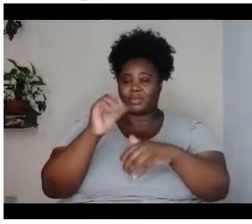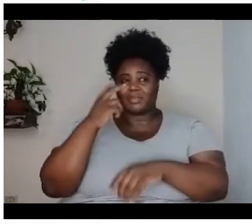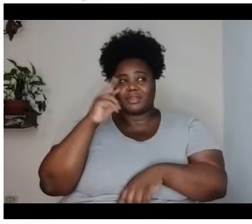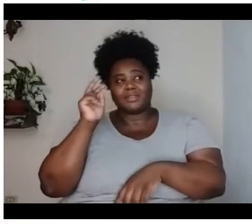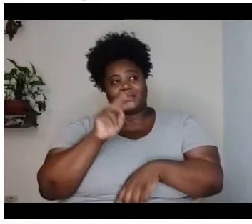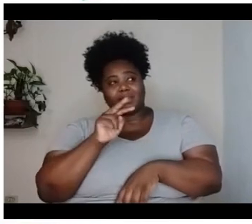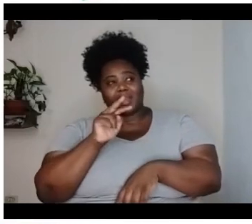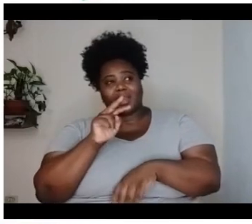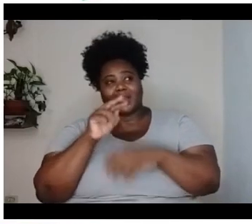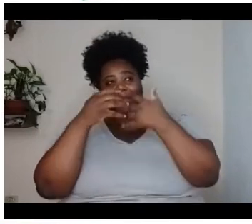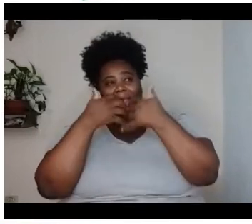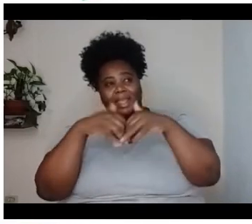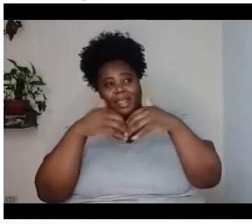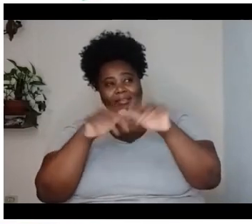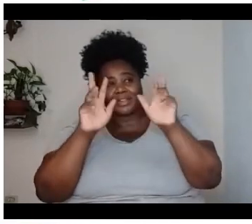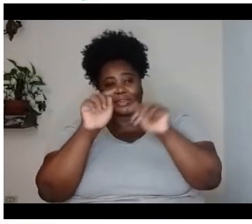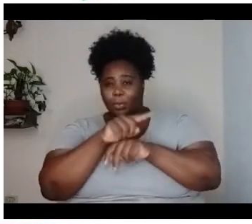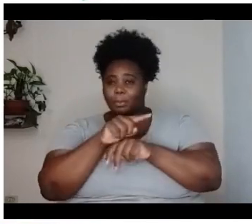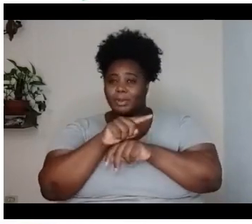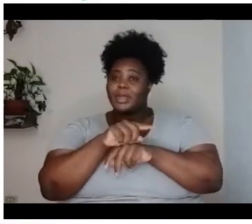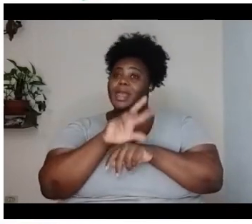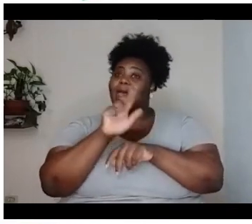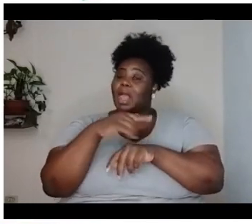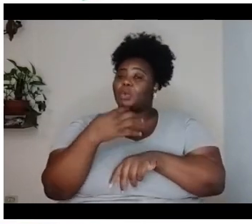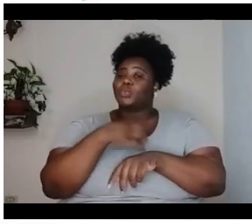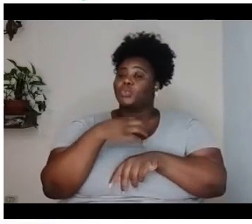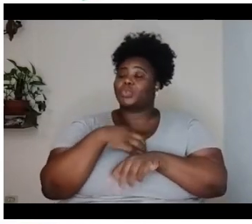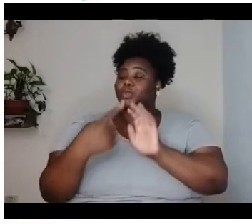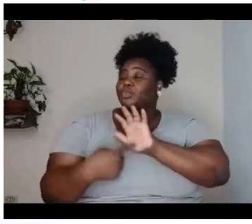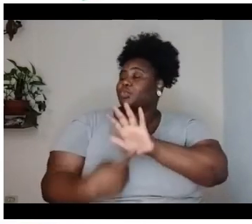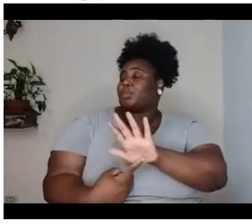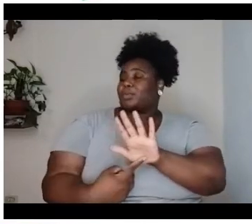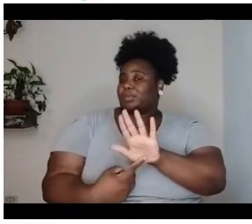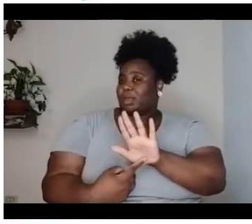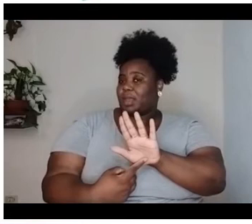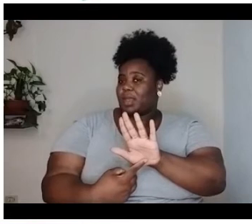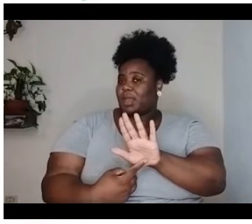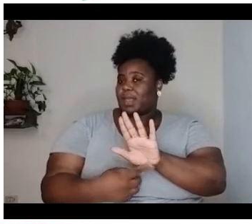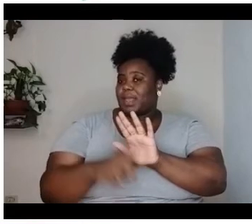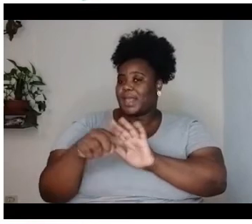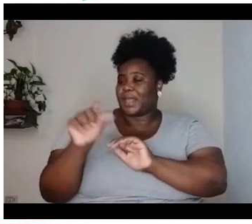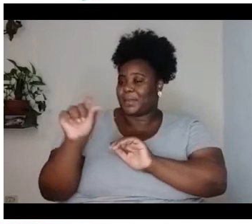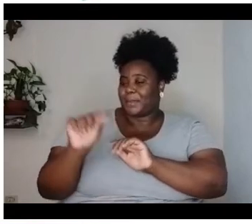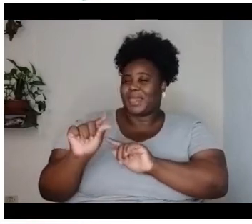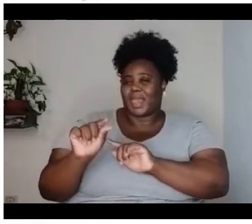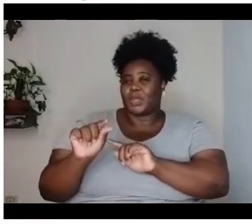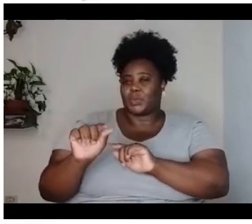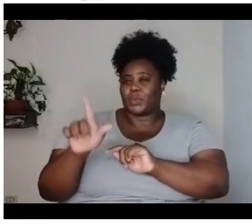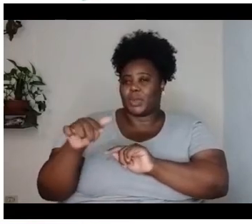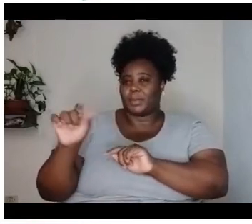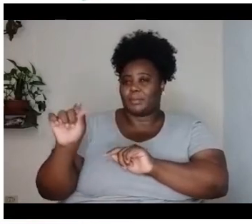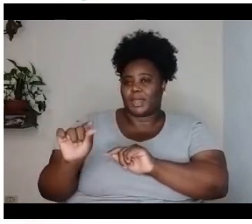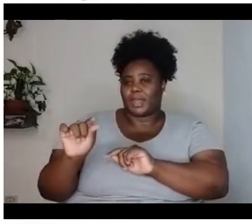e você refletir sobre aquilo. Ela é uma forma de expor aquilo. É muito pequeno, assim, eu acho,